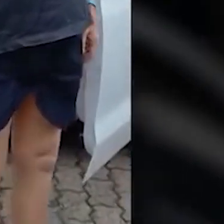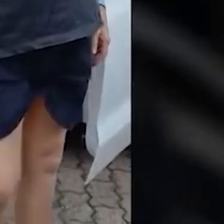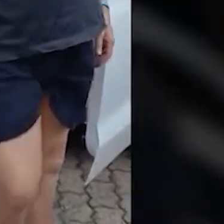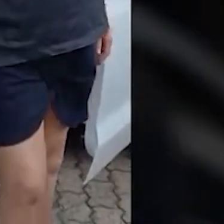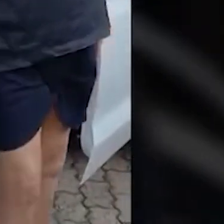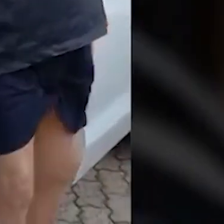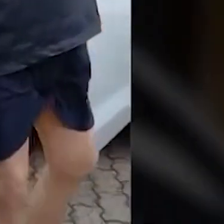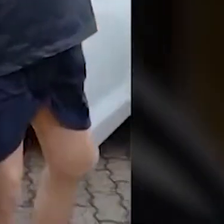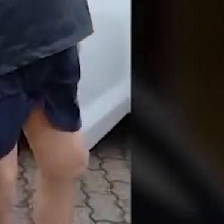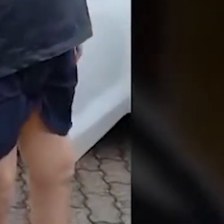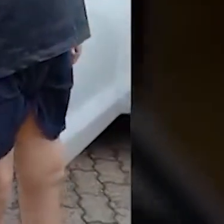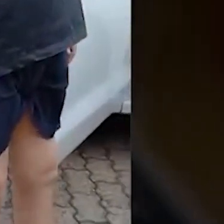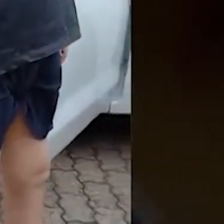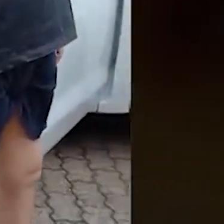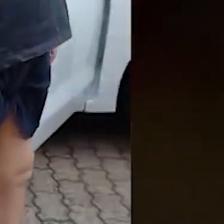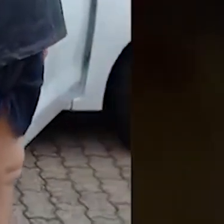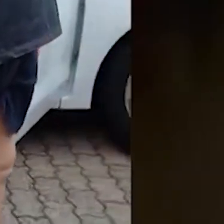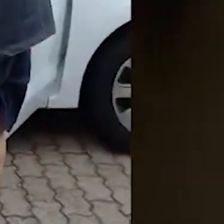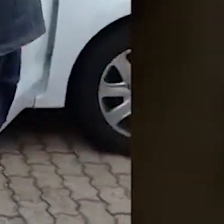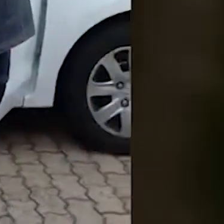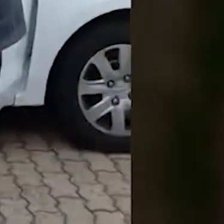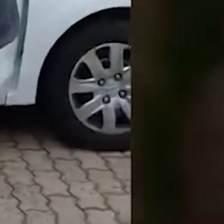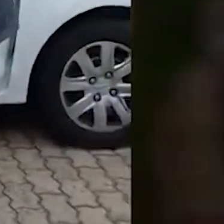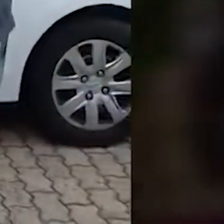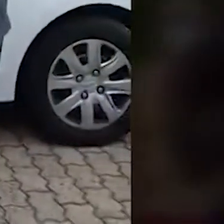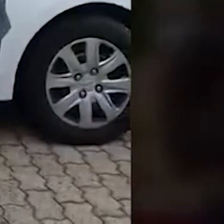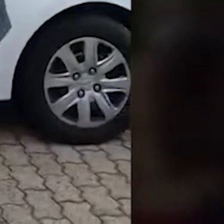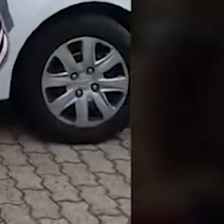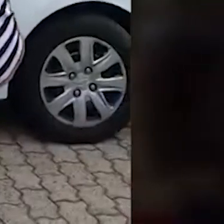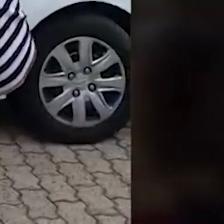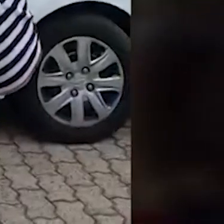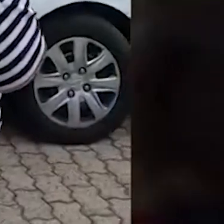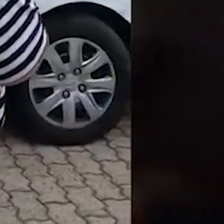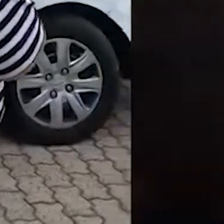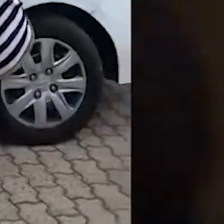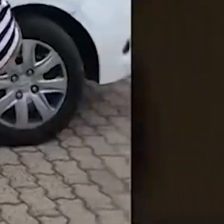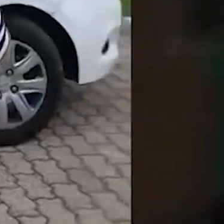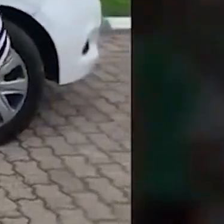aqui. Deus está te ensinando a ser forte. Nem